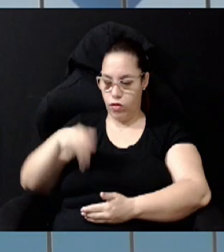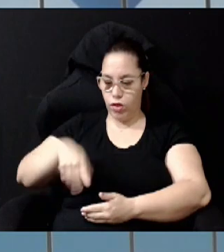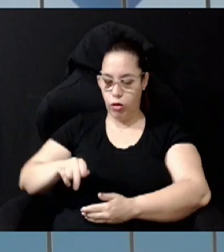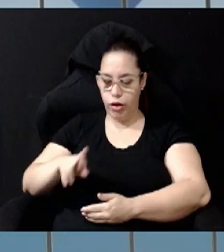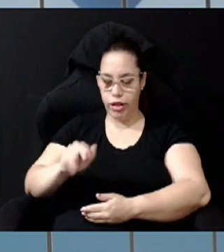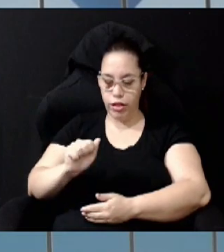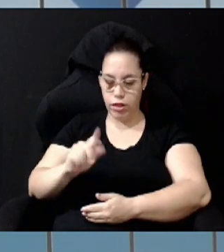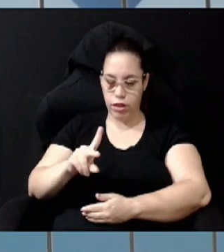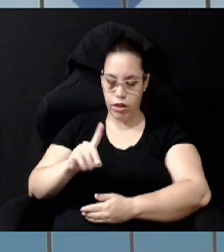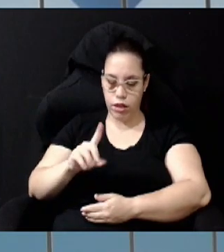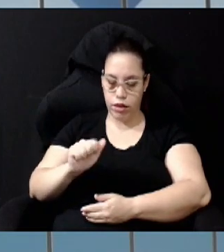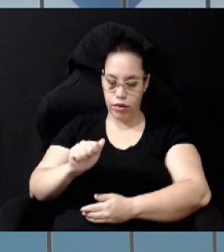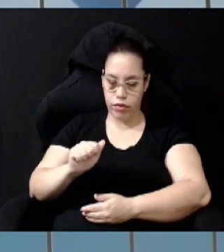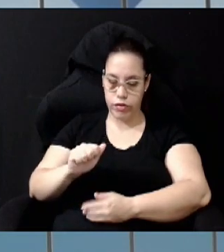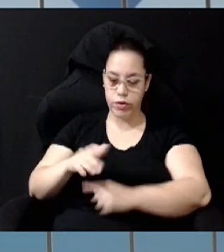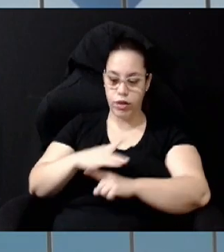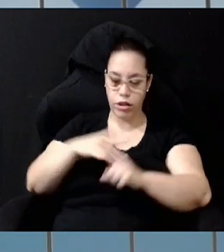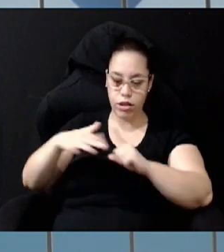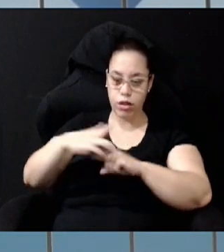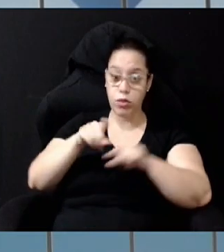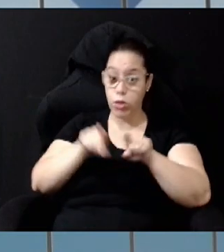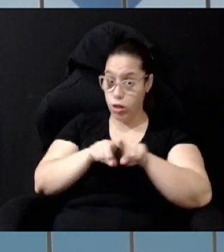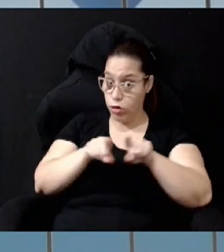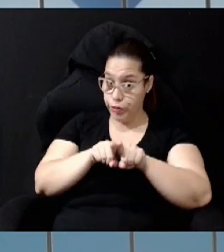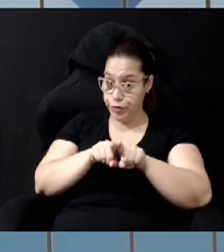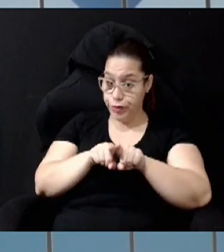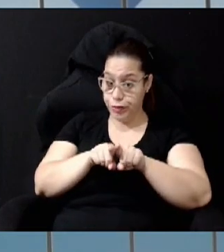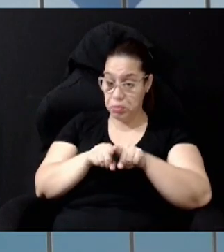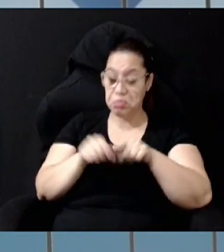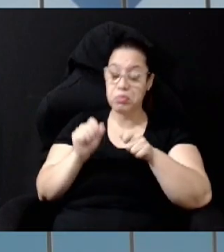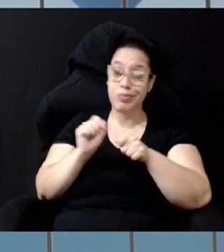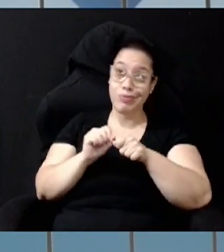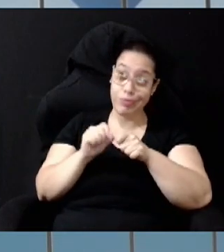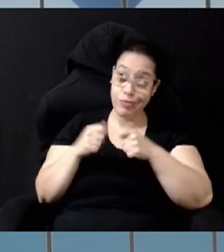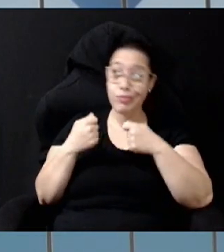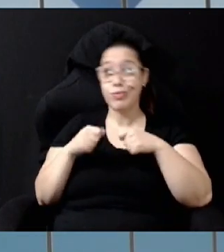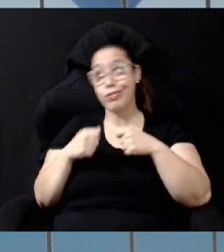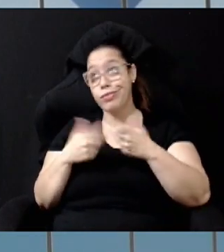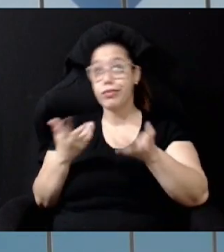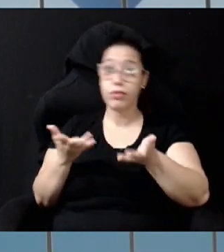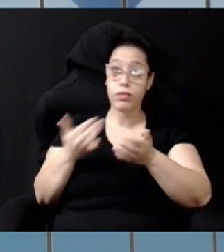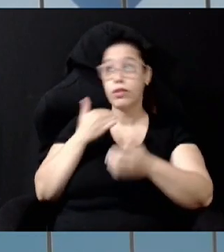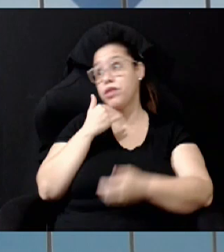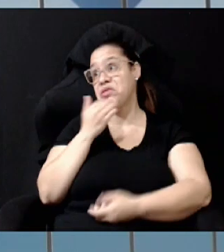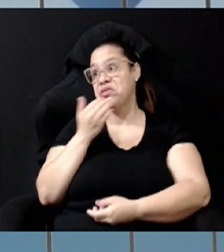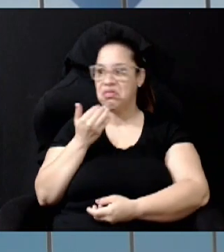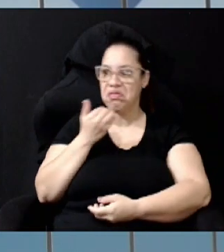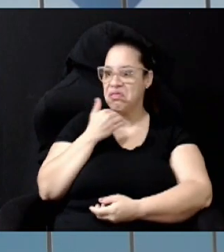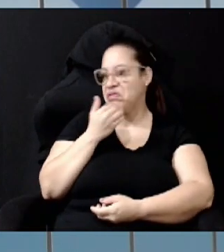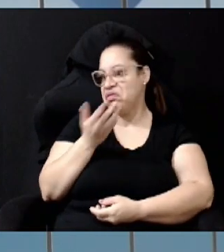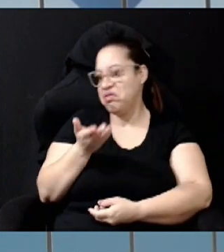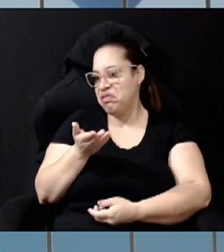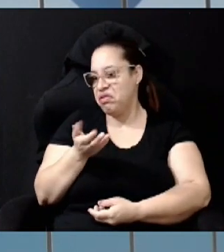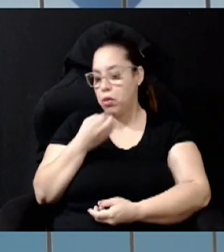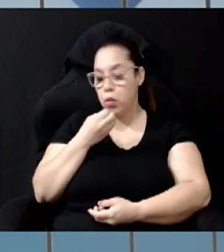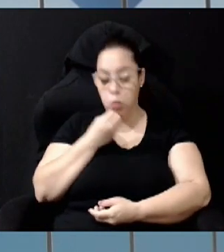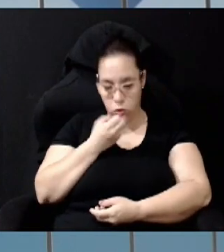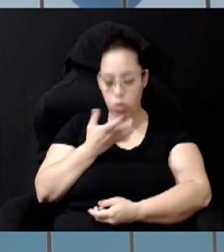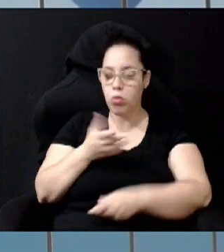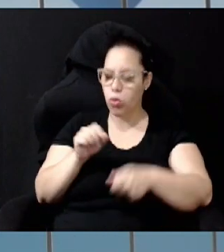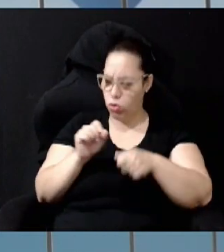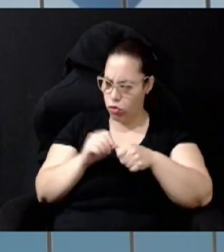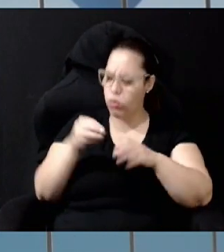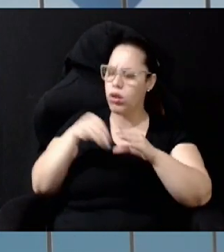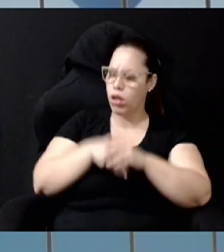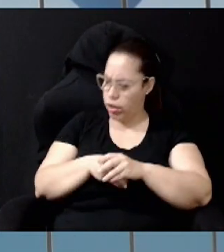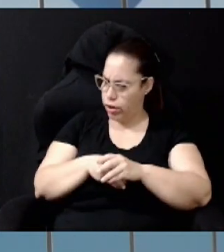ambiental também. Muito a ser feito, mas não dá para falar que, né, tem muita coisa boa feita dentro do município, e